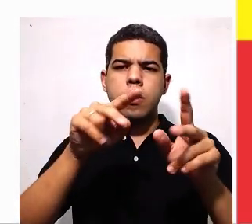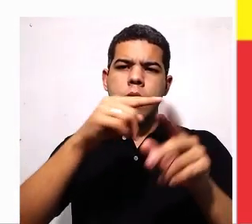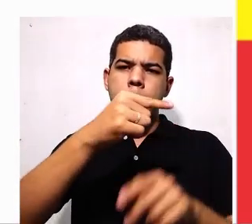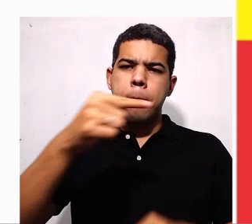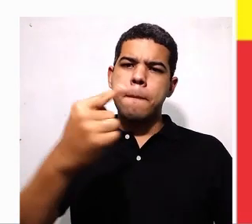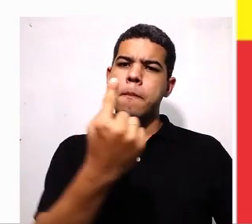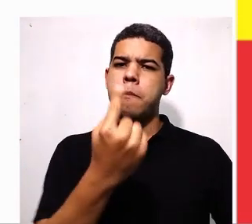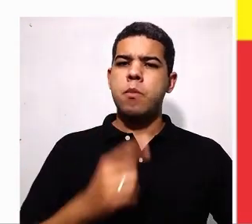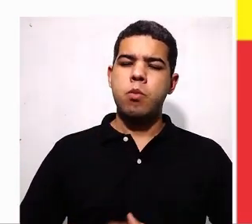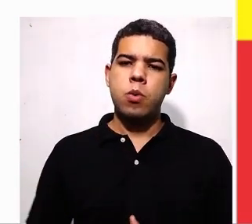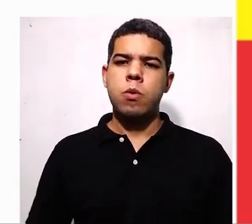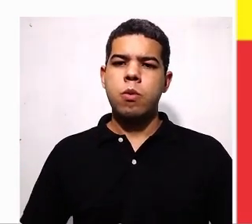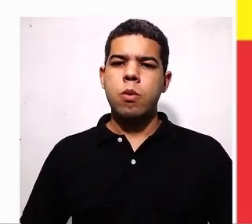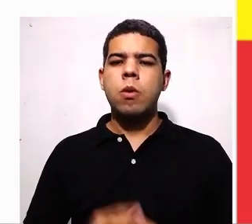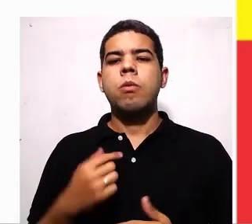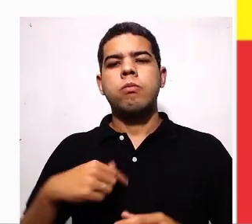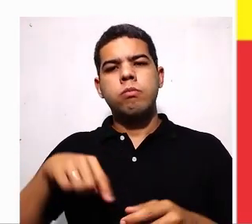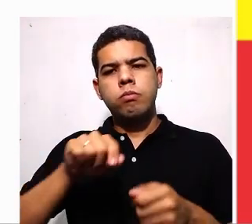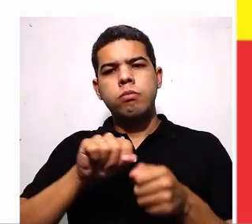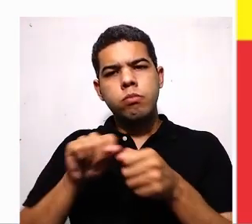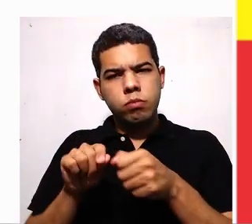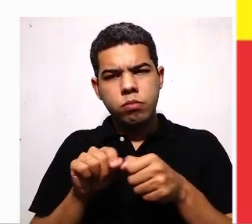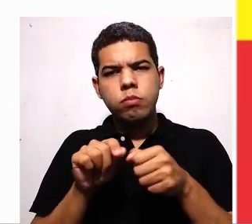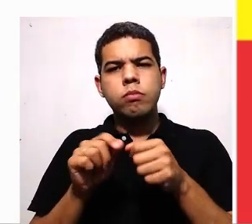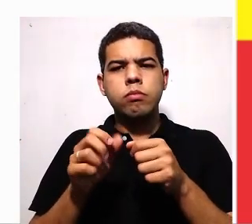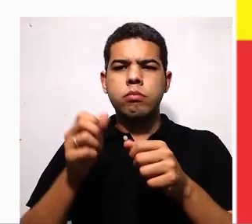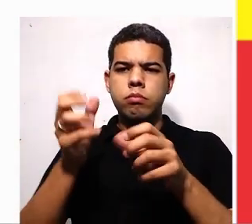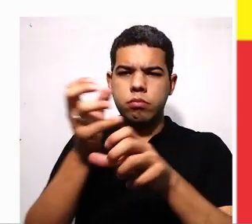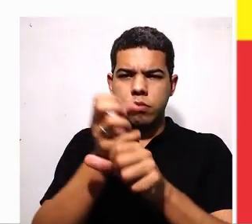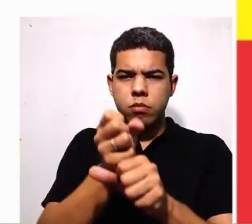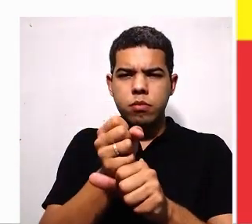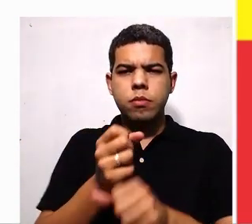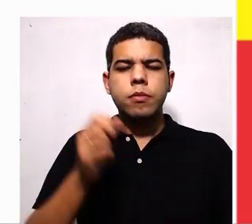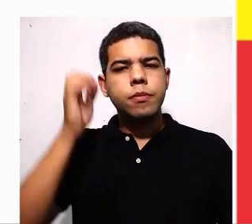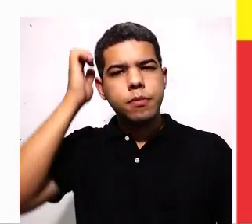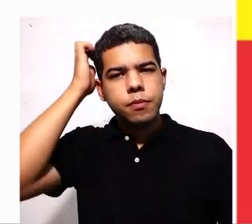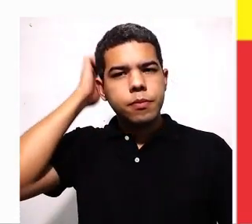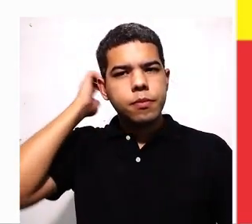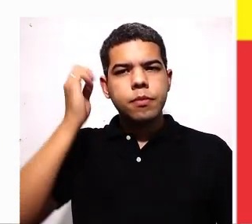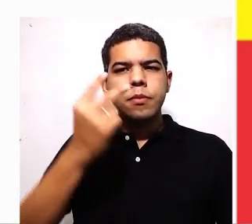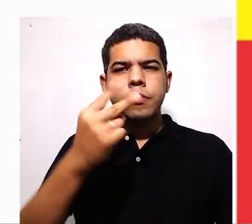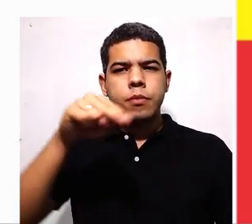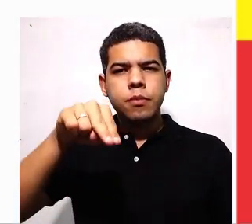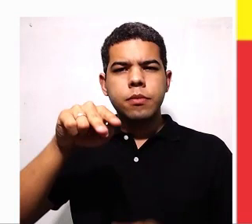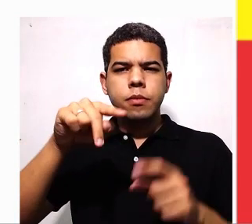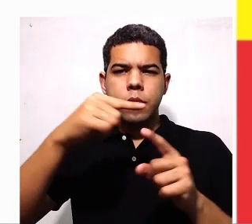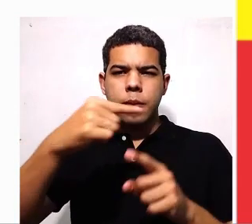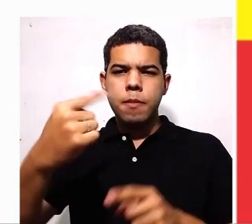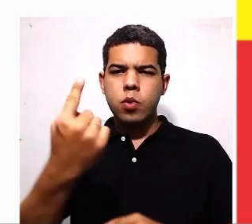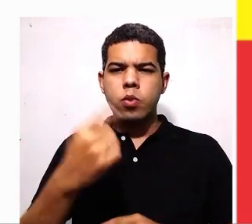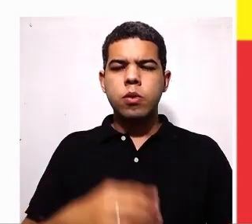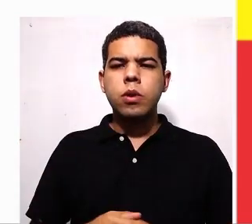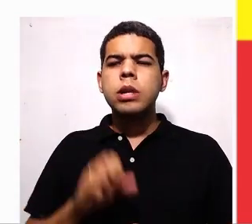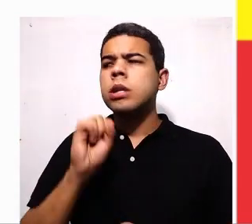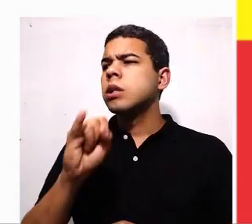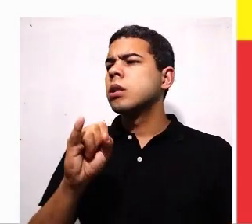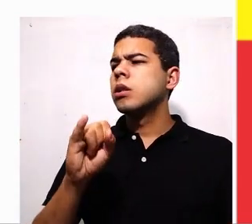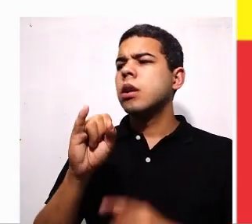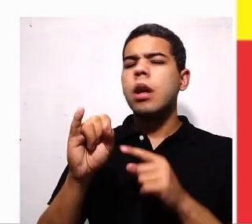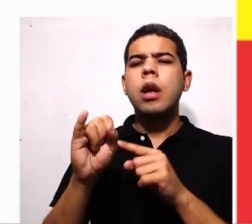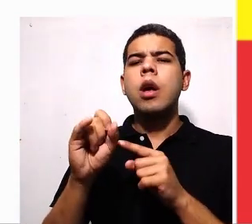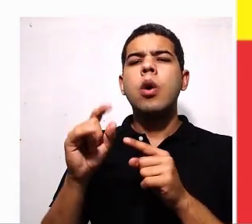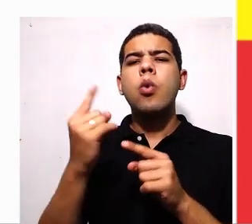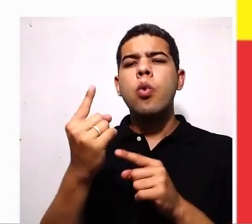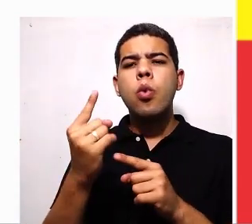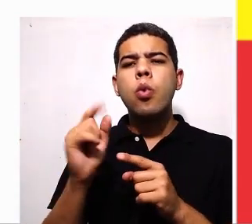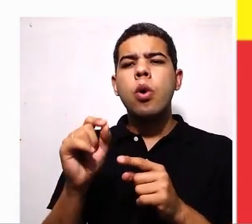1. Então, criamos essa expressão, 2n menos 1. Veja aí, se esse n for 1, então F1 é igual a